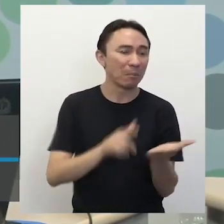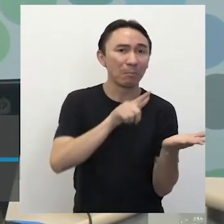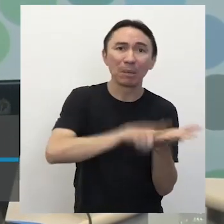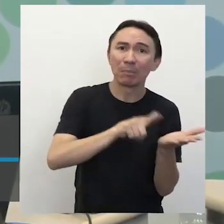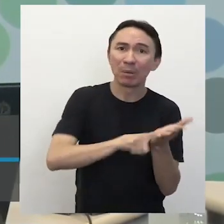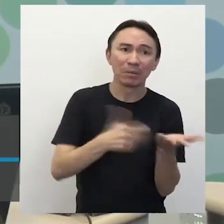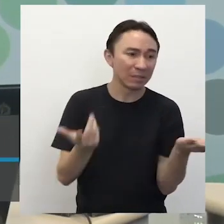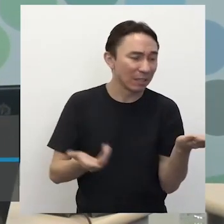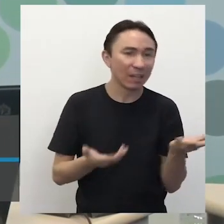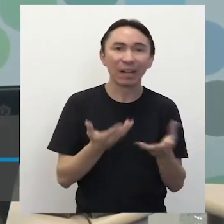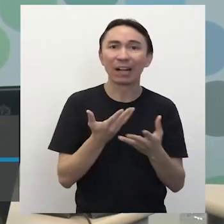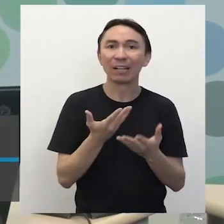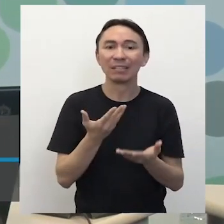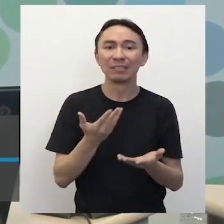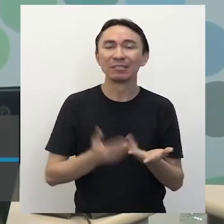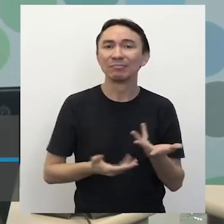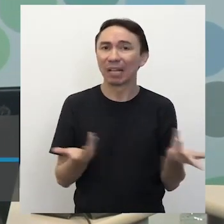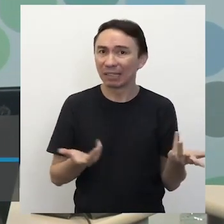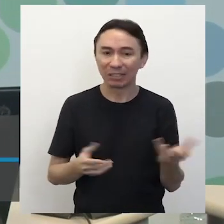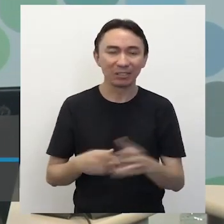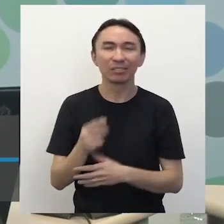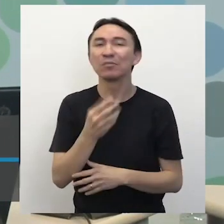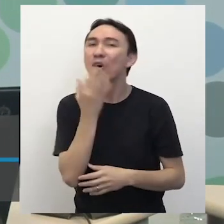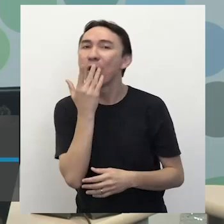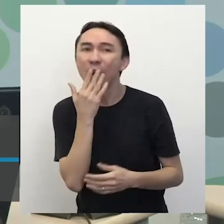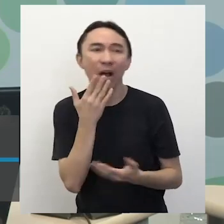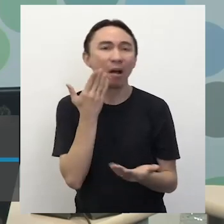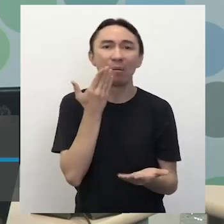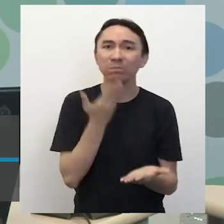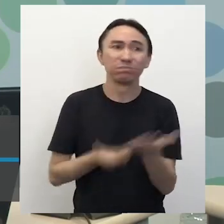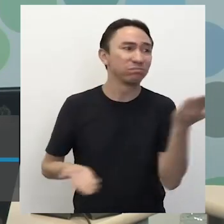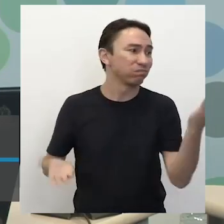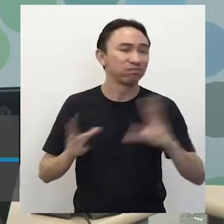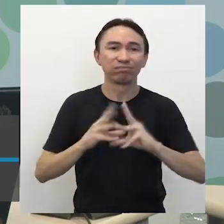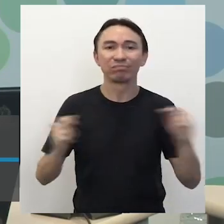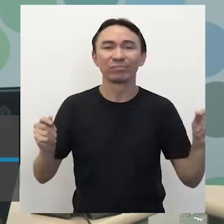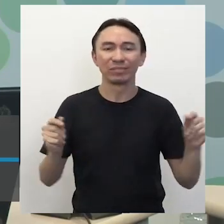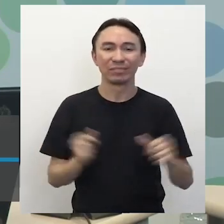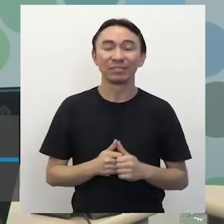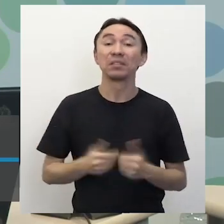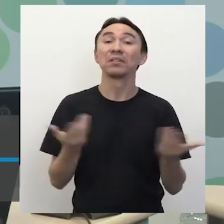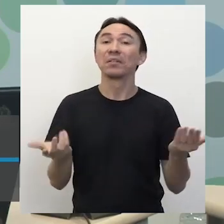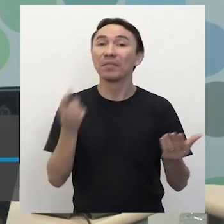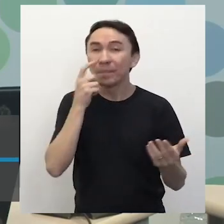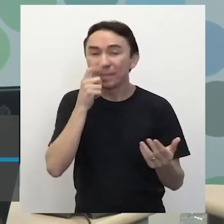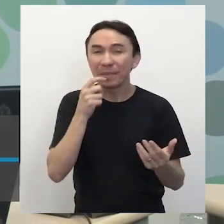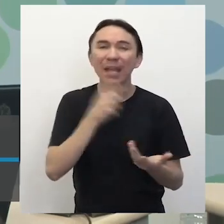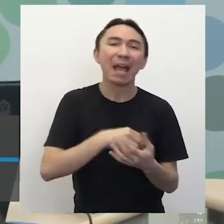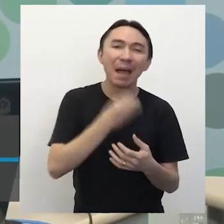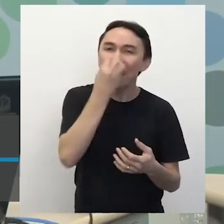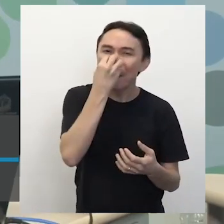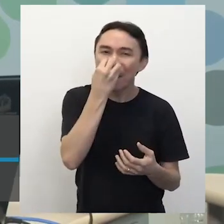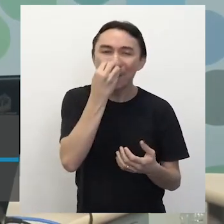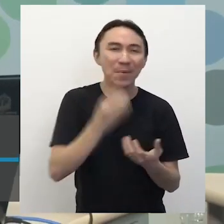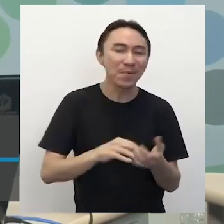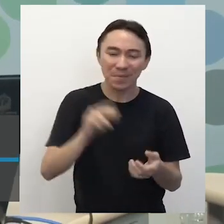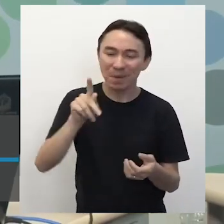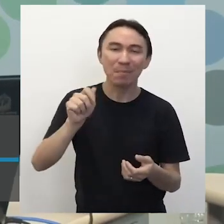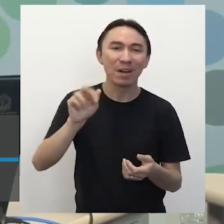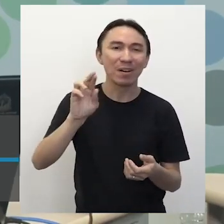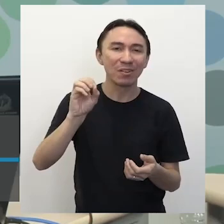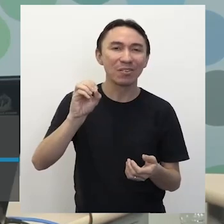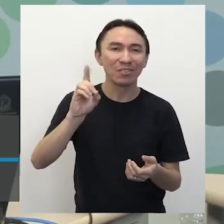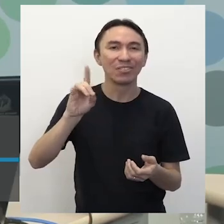acabou. Isso. Muito bem. Pois é, paródia é isso. Você pega e você coloca até uma dose de humor, você reproduz do